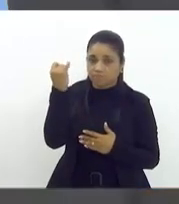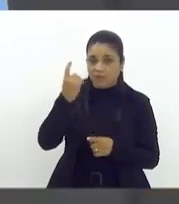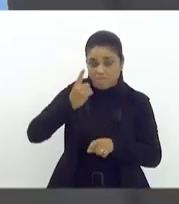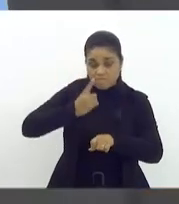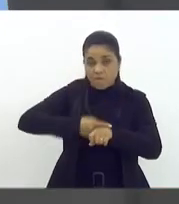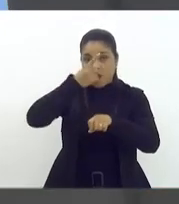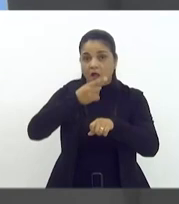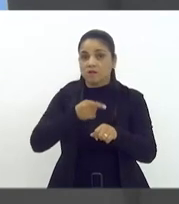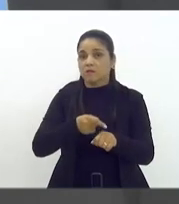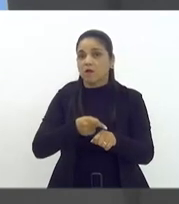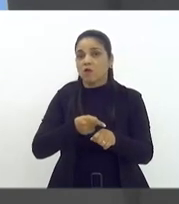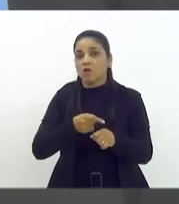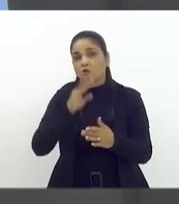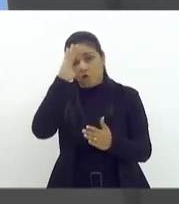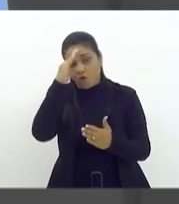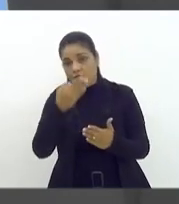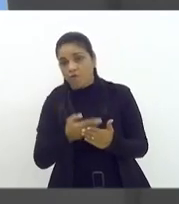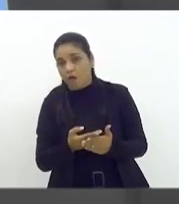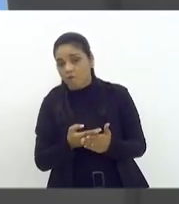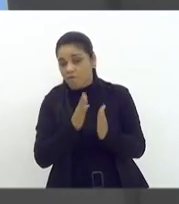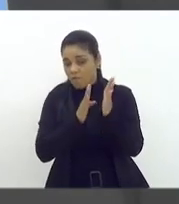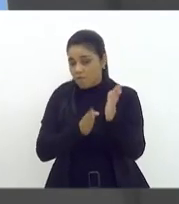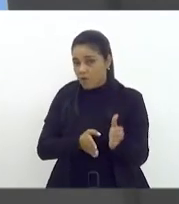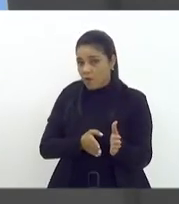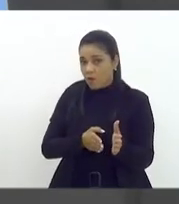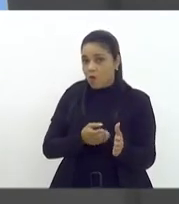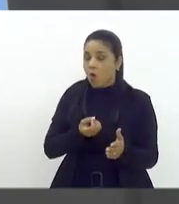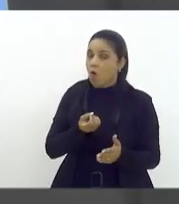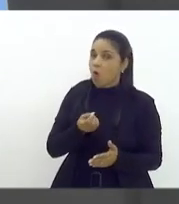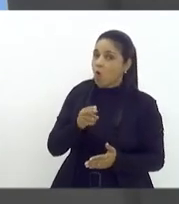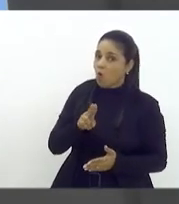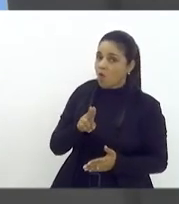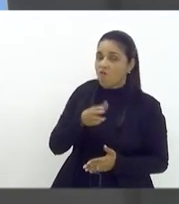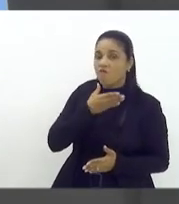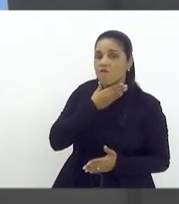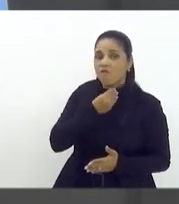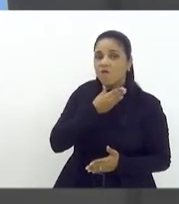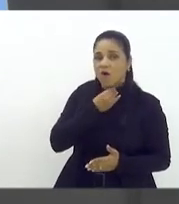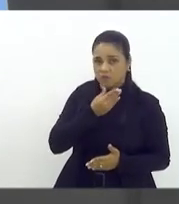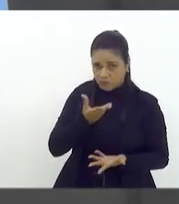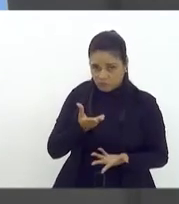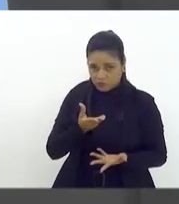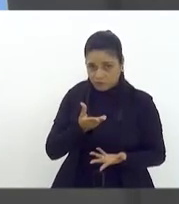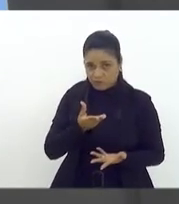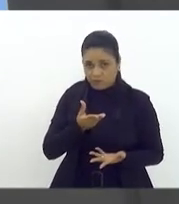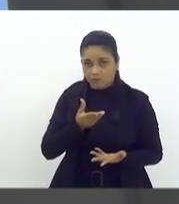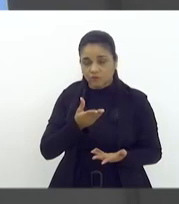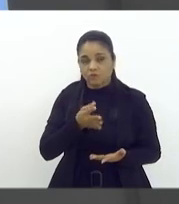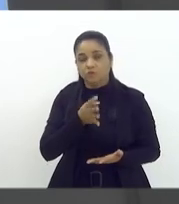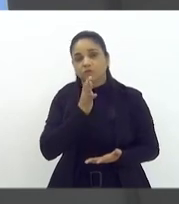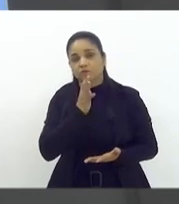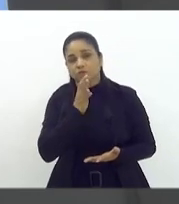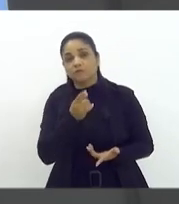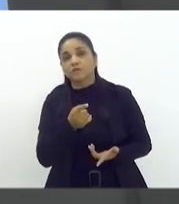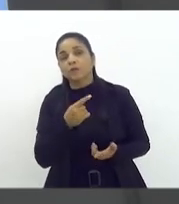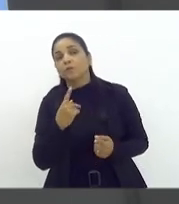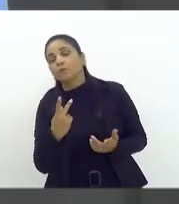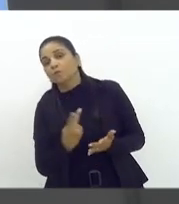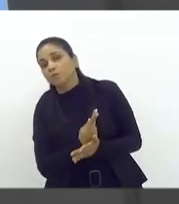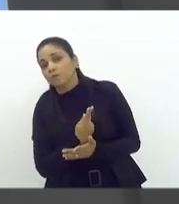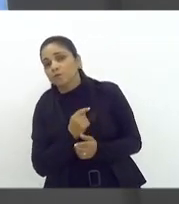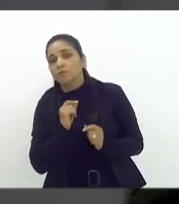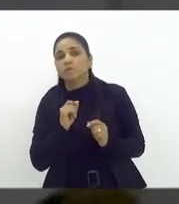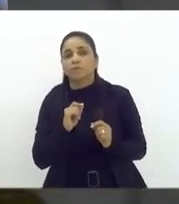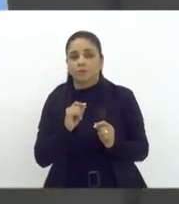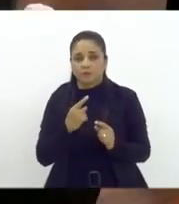fiel confiável ou gerar falso reconhecimentos E por que que esses falsos reconhecimentos ocorre